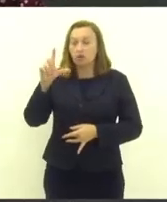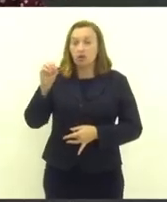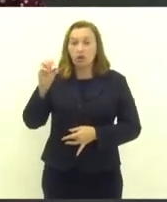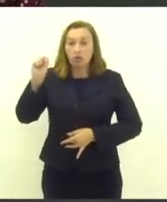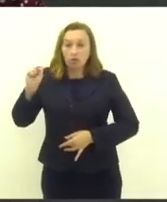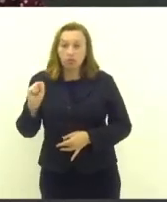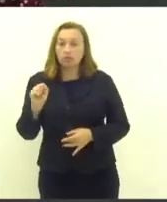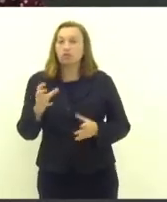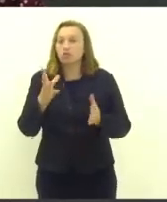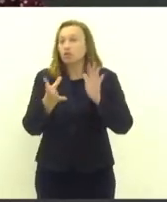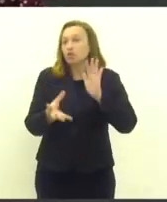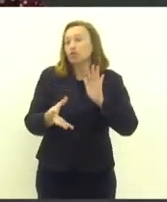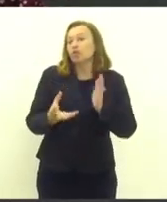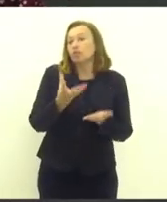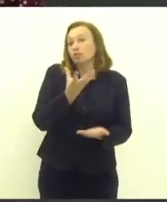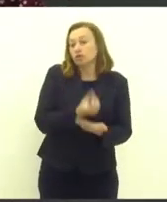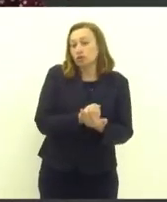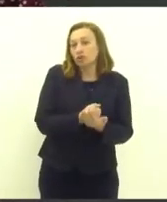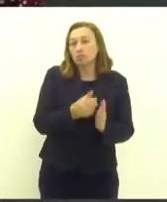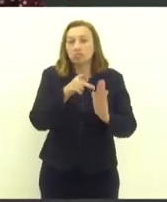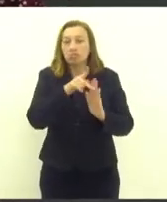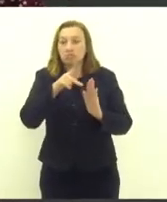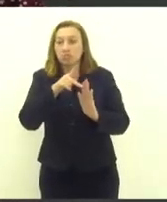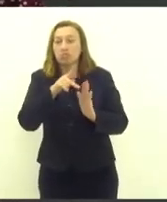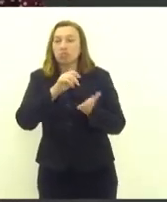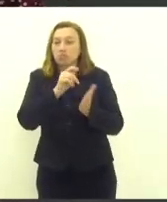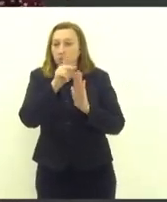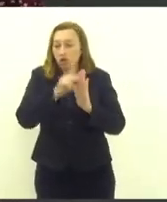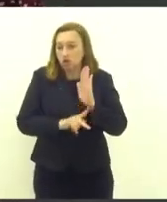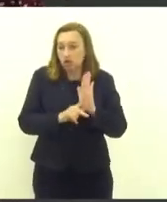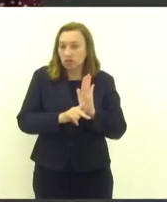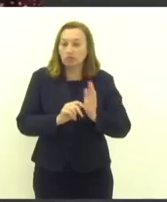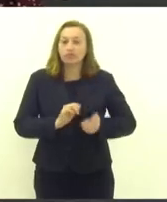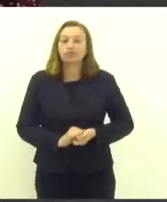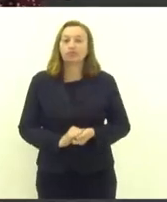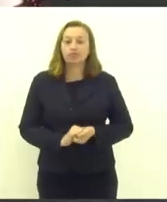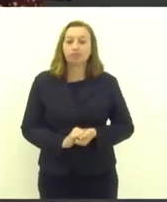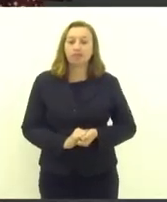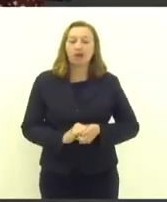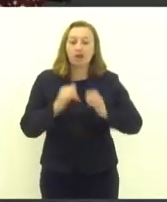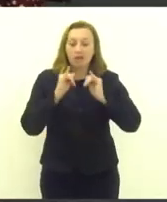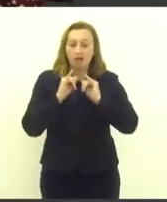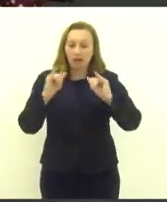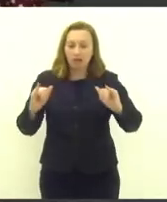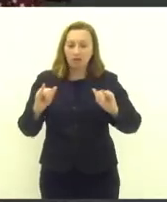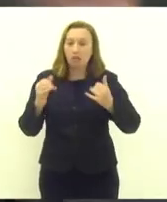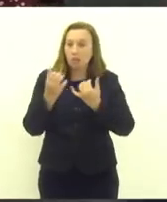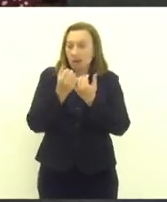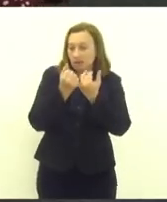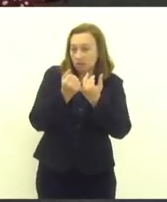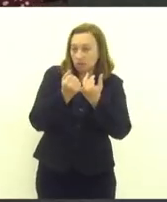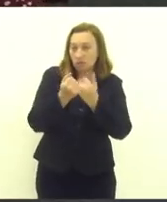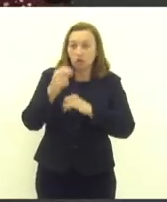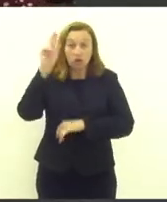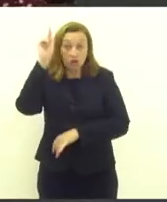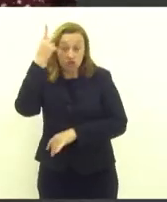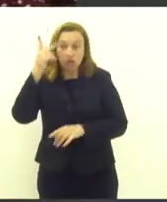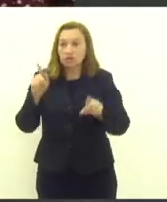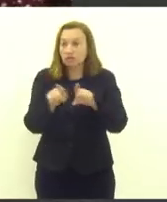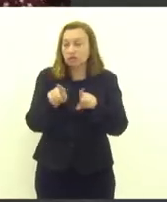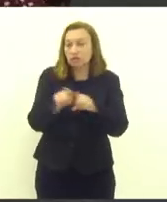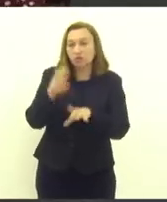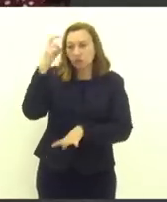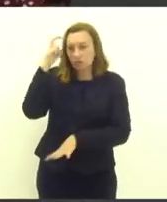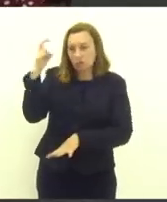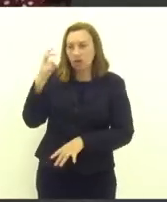projeto 1301/2023 declarando o teatro Villa Lobos um patrimônio histórico e cultural e eu